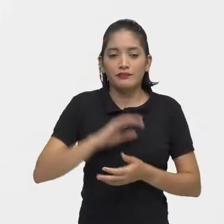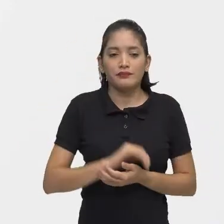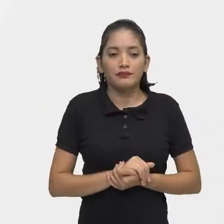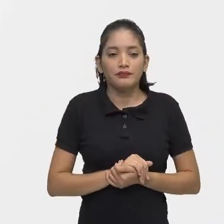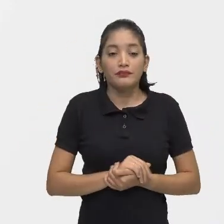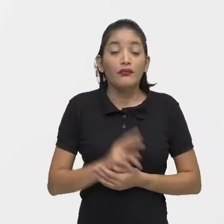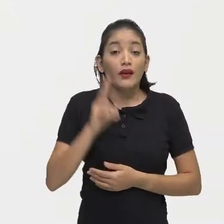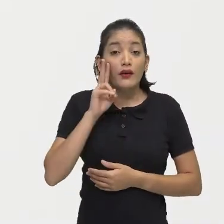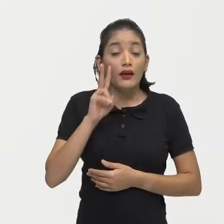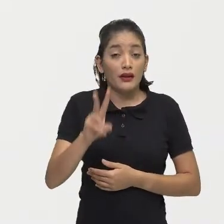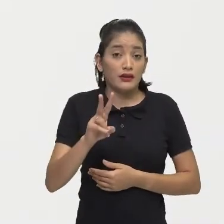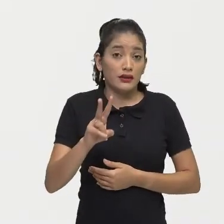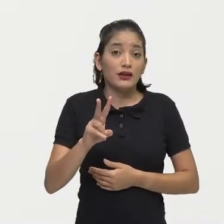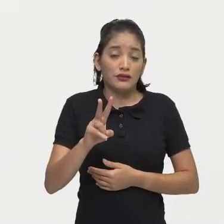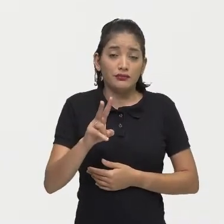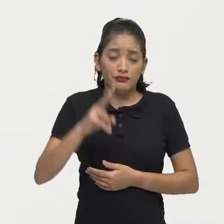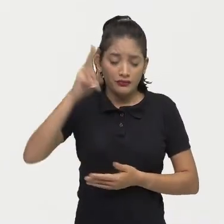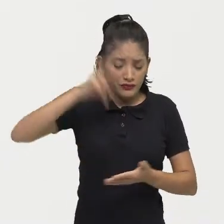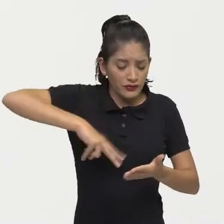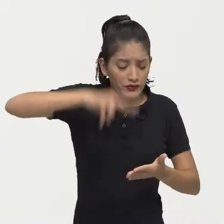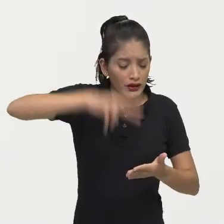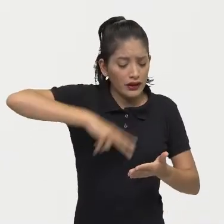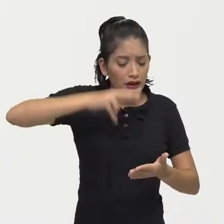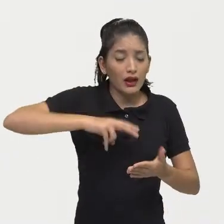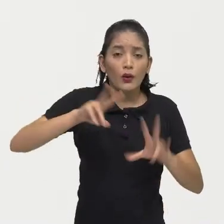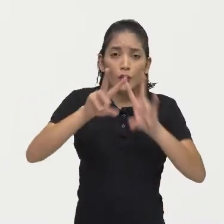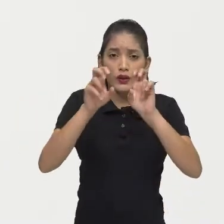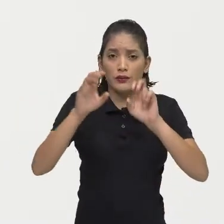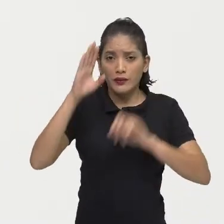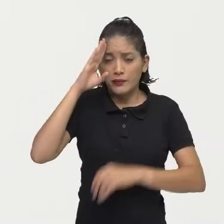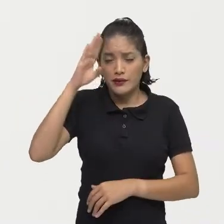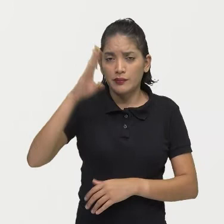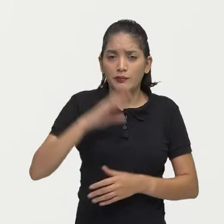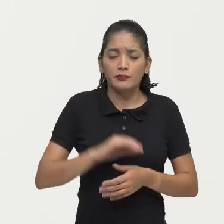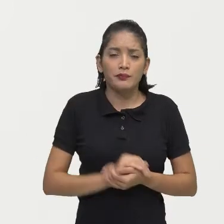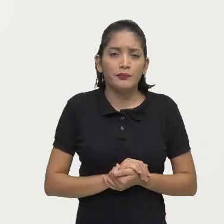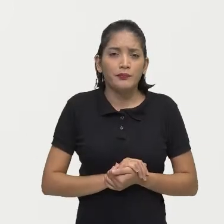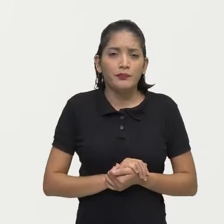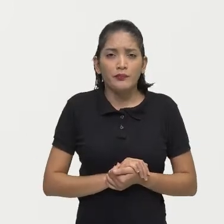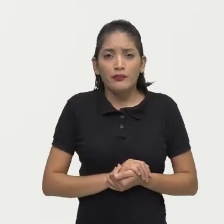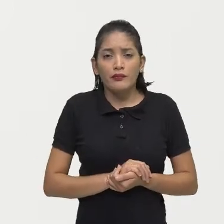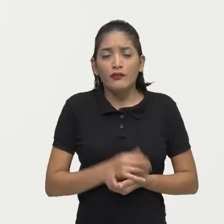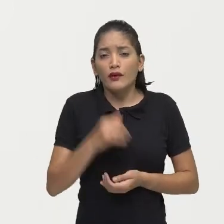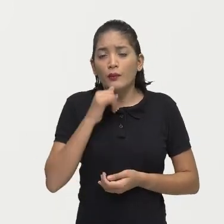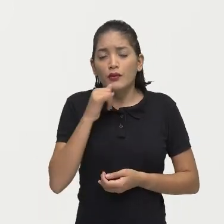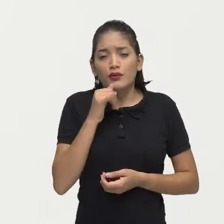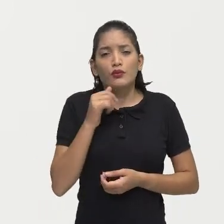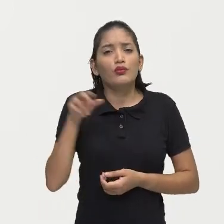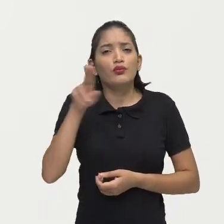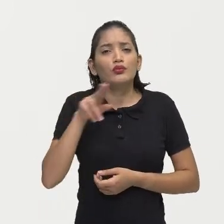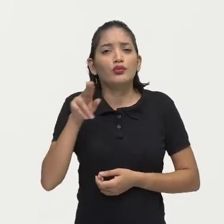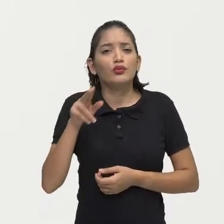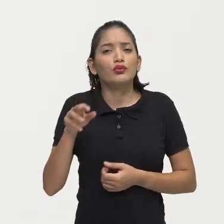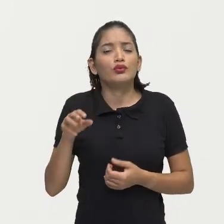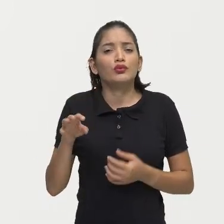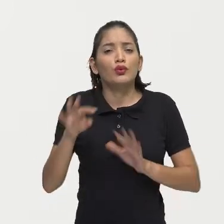o título, certo? Quando nós estamos trabalhando com um